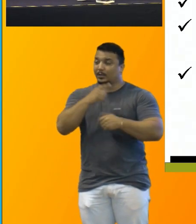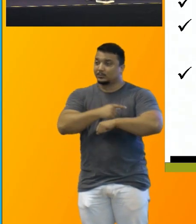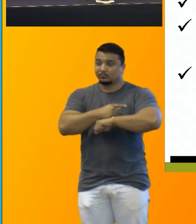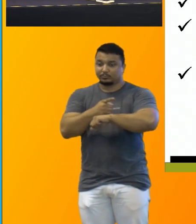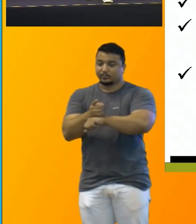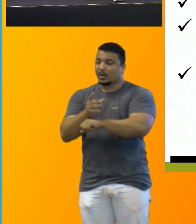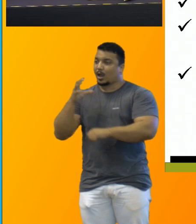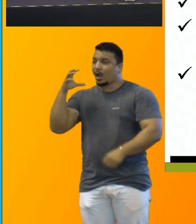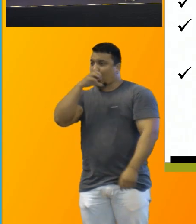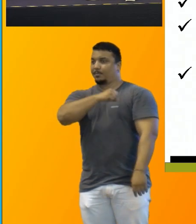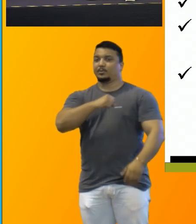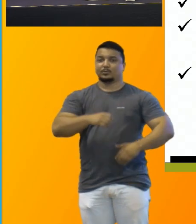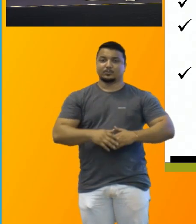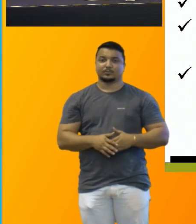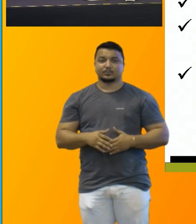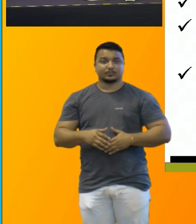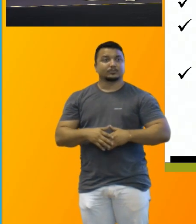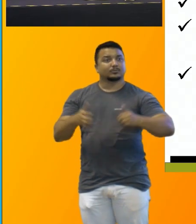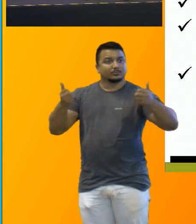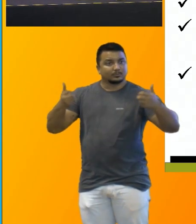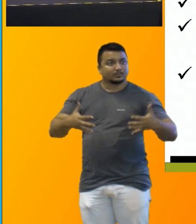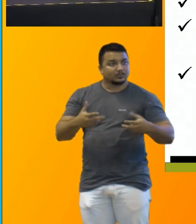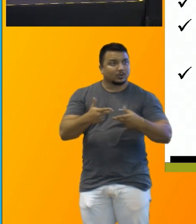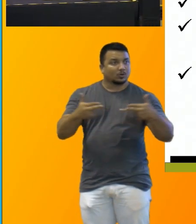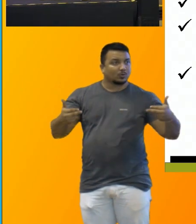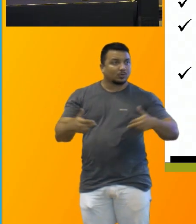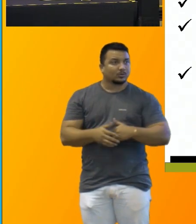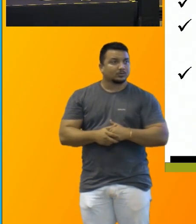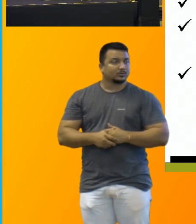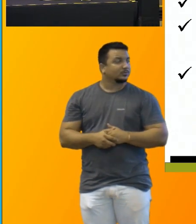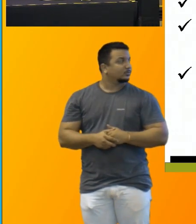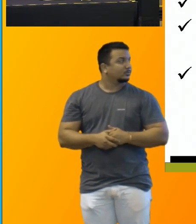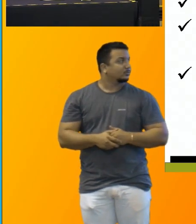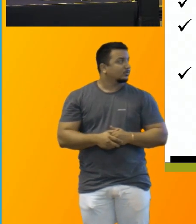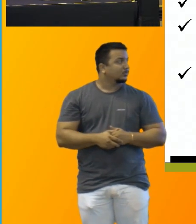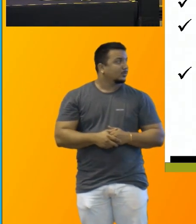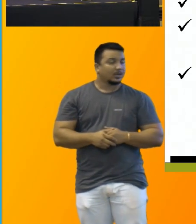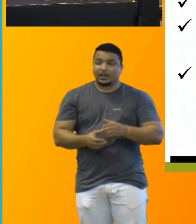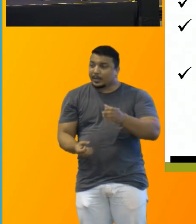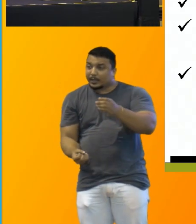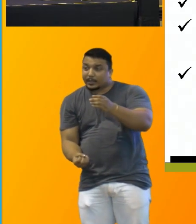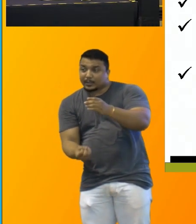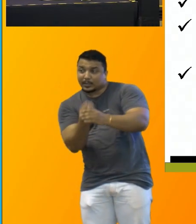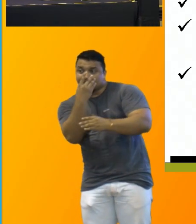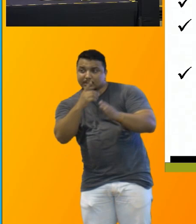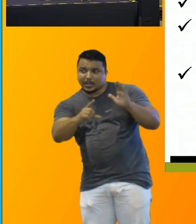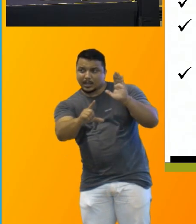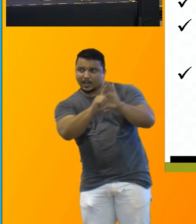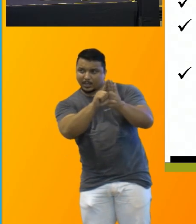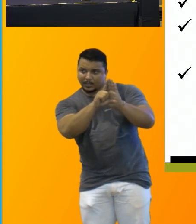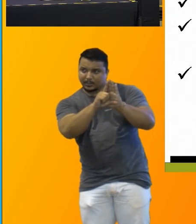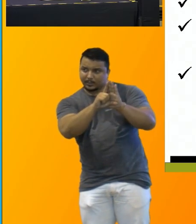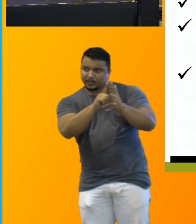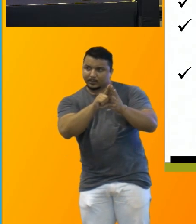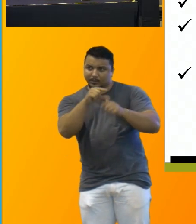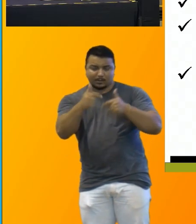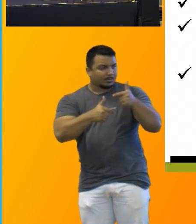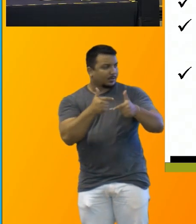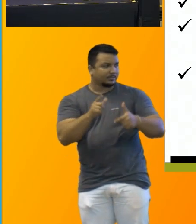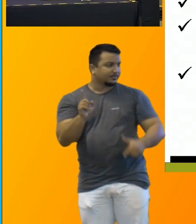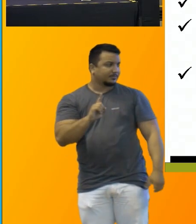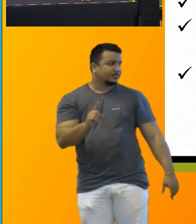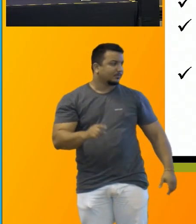rápido. Ei, deixa eu contar uma coisa para você. Não está escrito criação das leis trabalhistas. Se vier em prova, você até